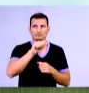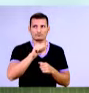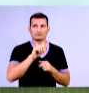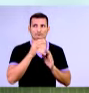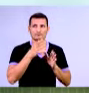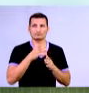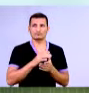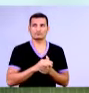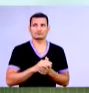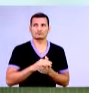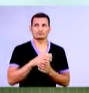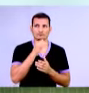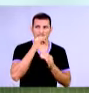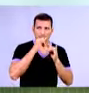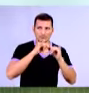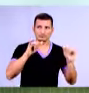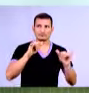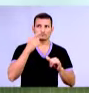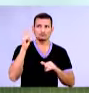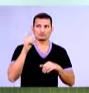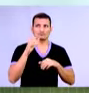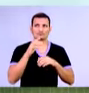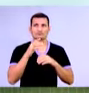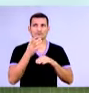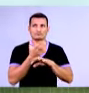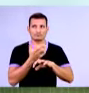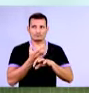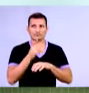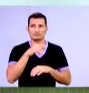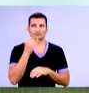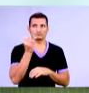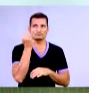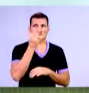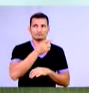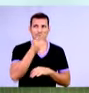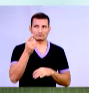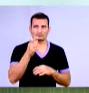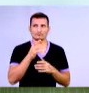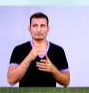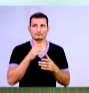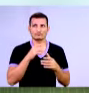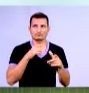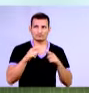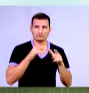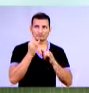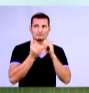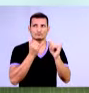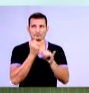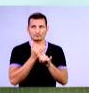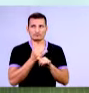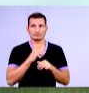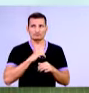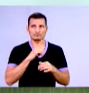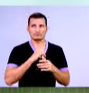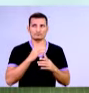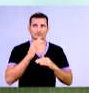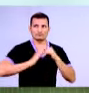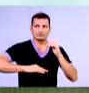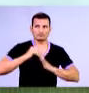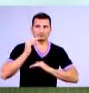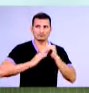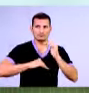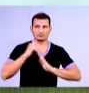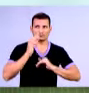em outra disciplina que eu ministrei, banco de dados, mas eu gostaria de repetir. É muito importante que você que trabalhará com internet tenha habilidade